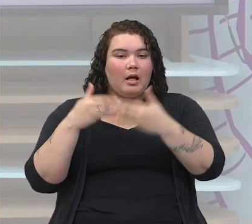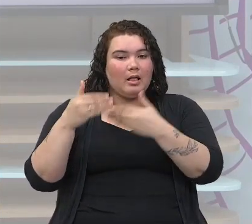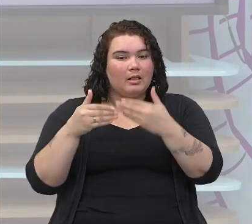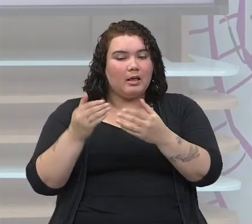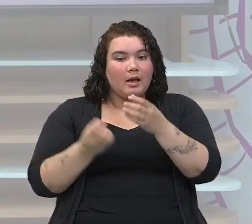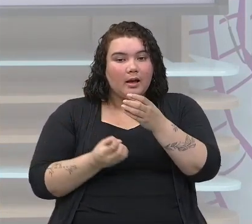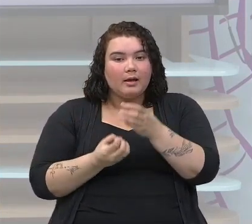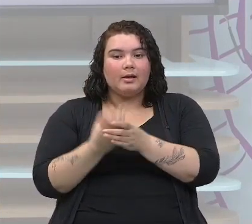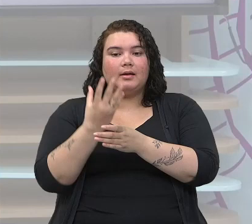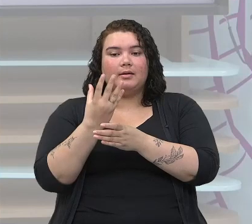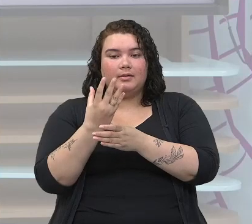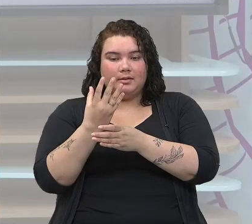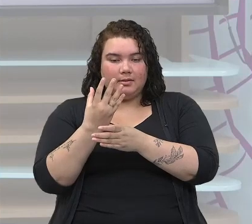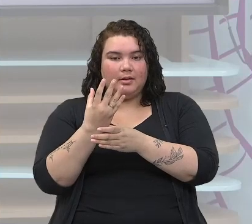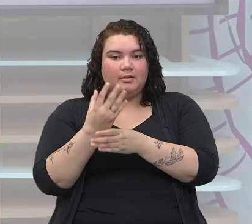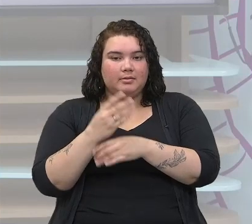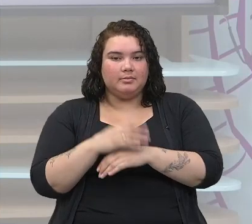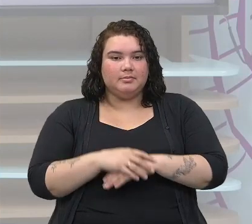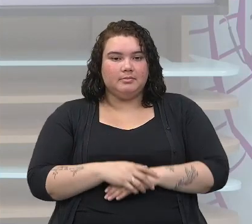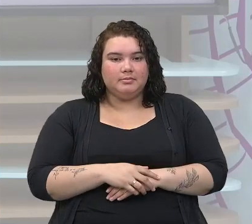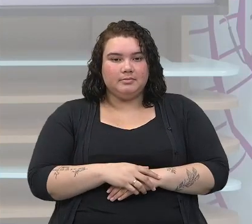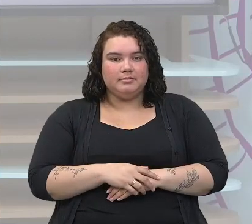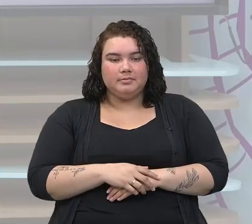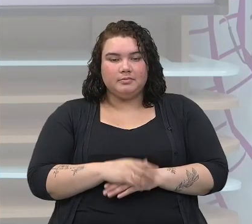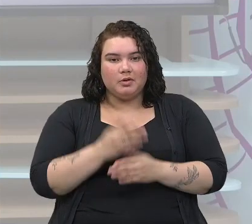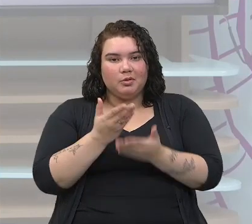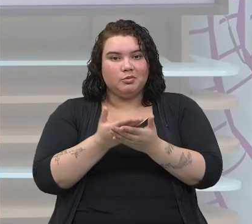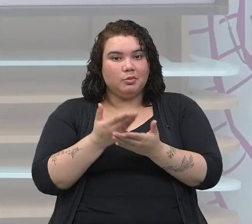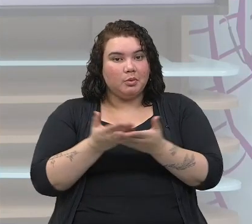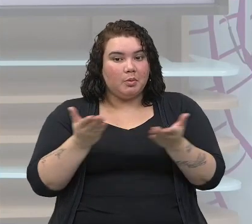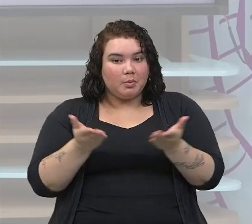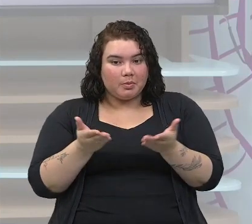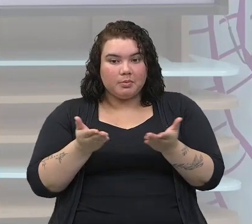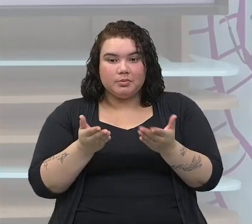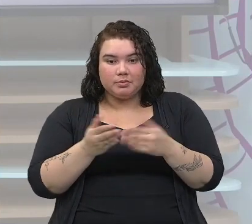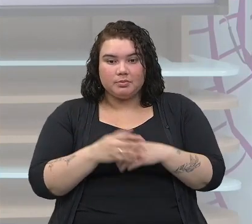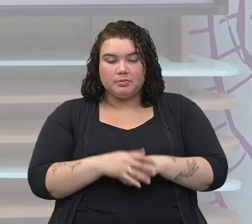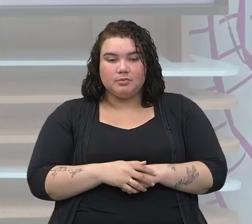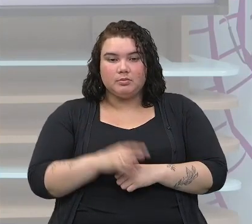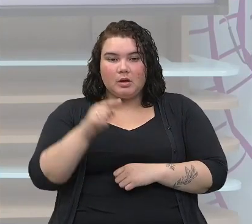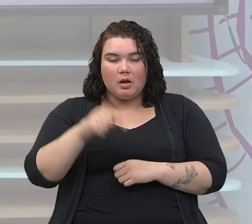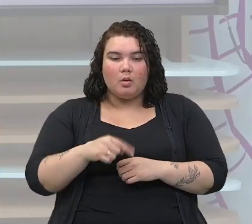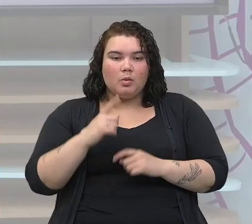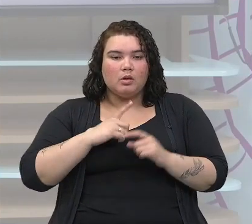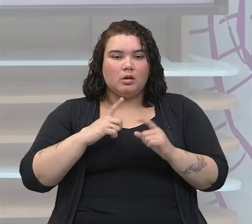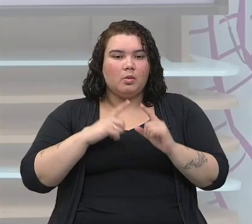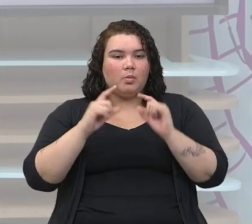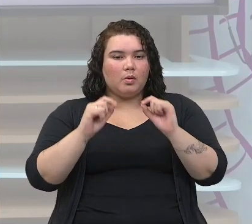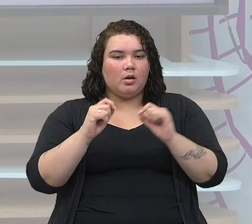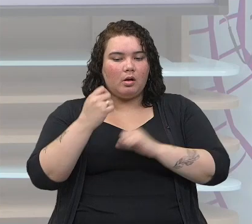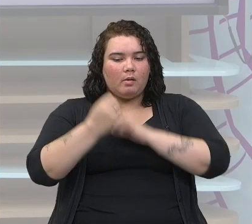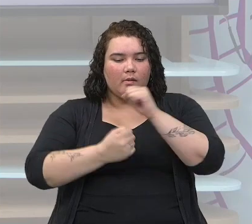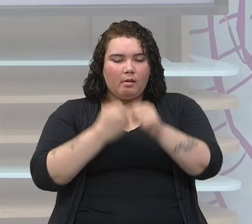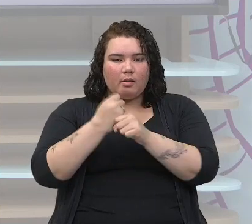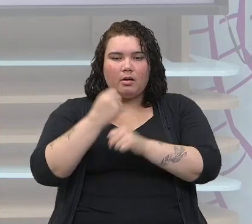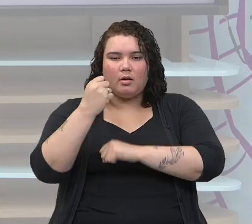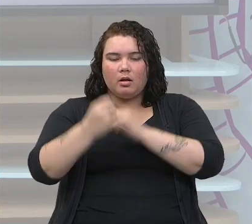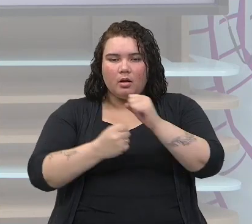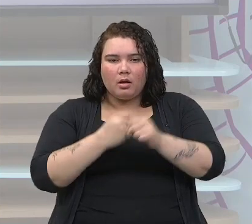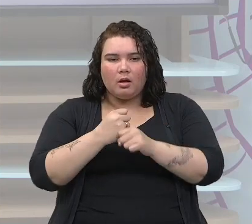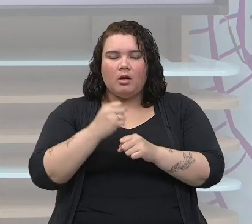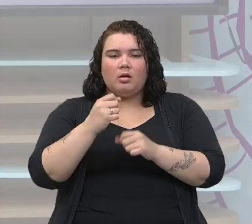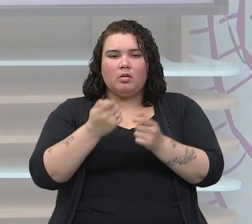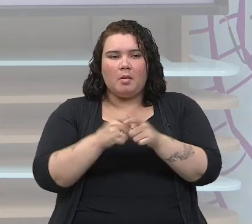para chegar onde nós estamos estudando agora. Tá? Foi uma contribuição, né? Nós tivemos grandes matemáticos,